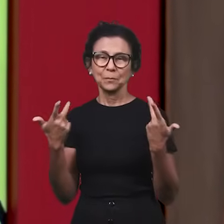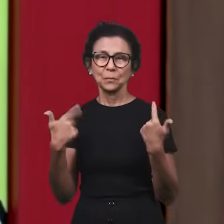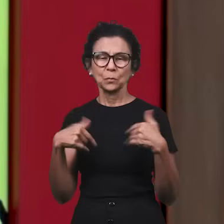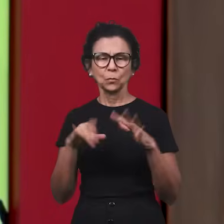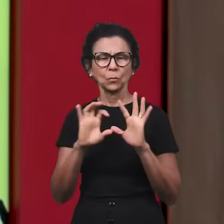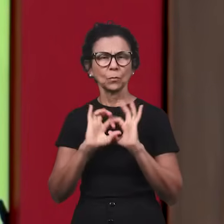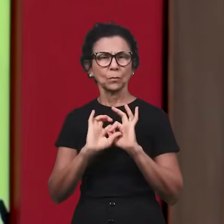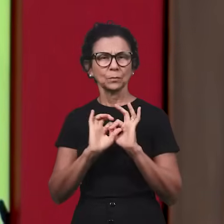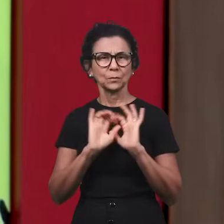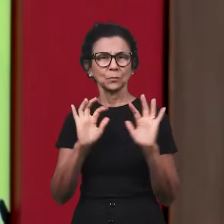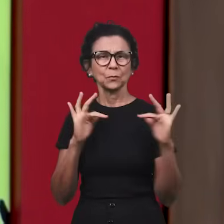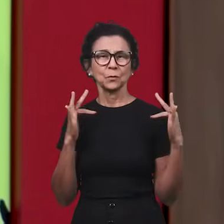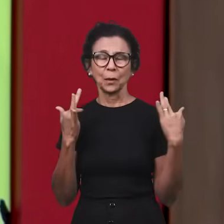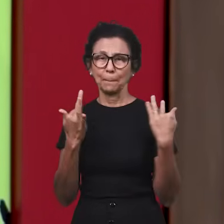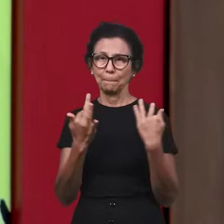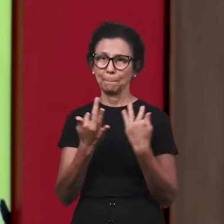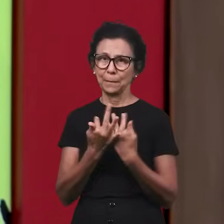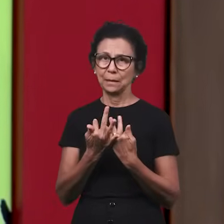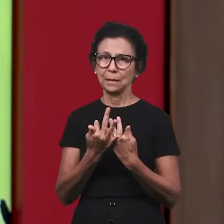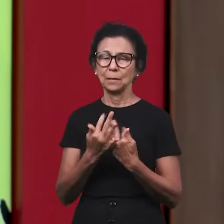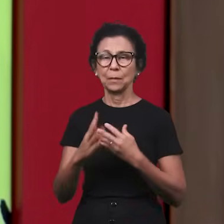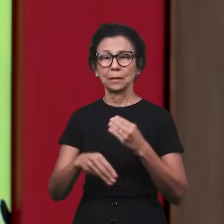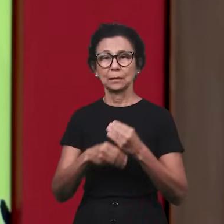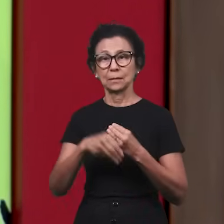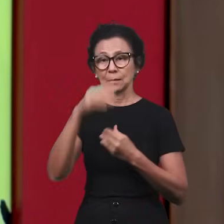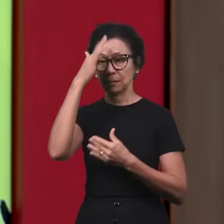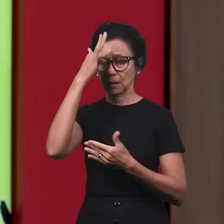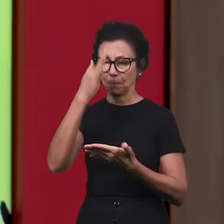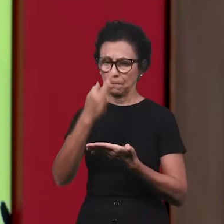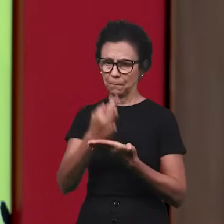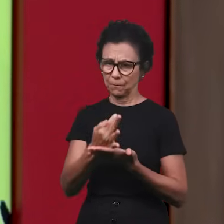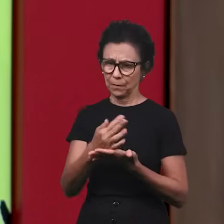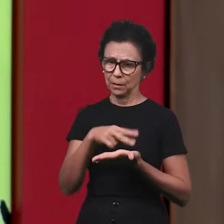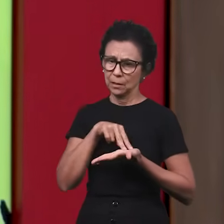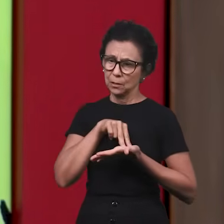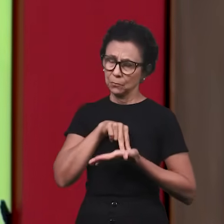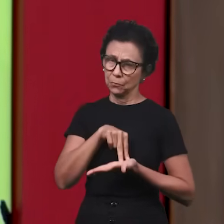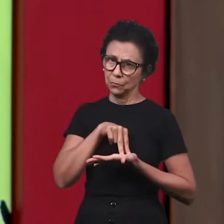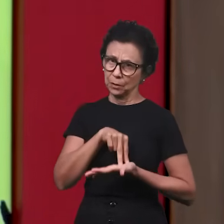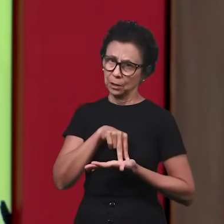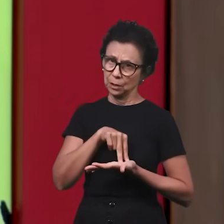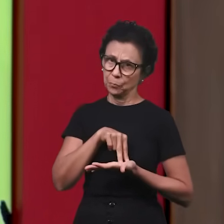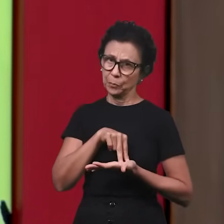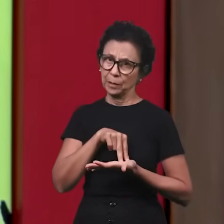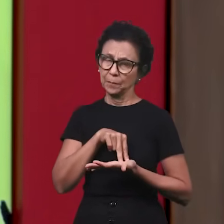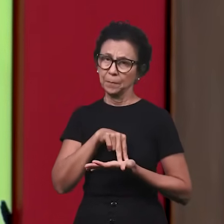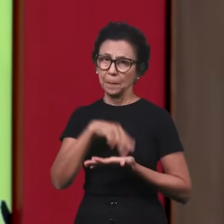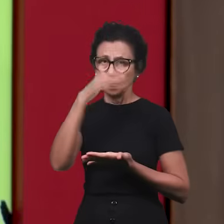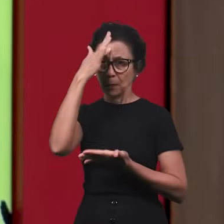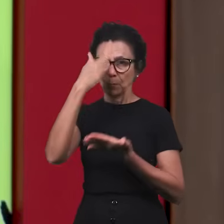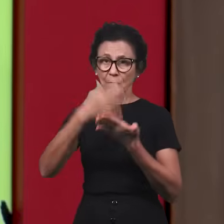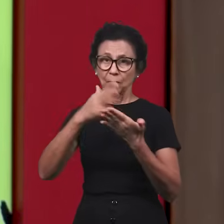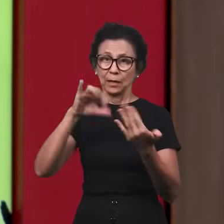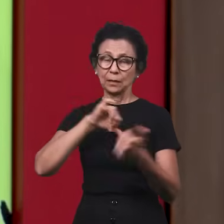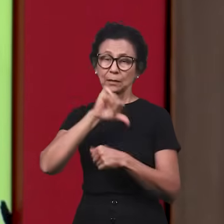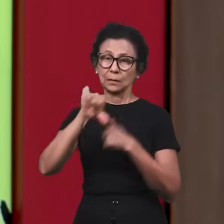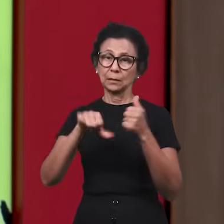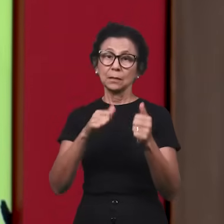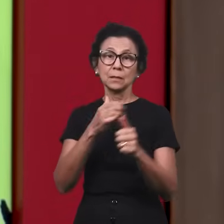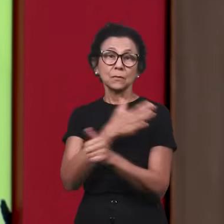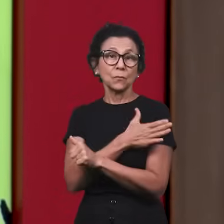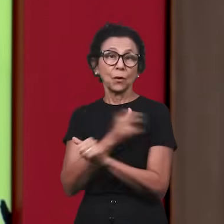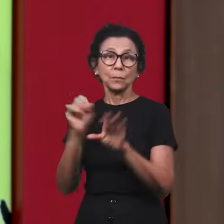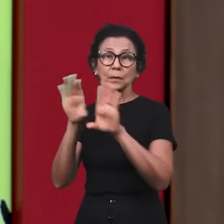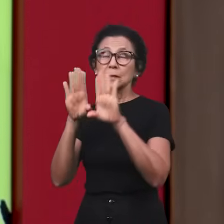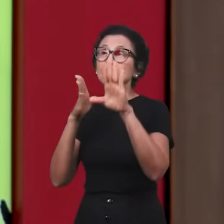comunhão da nossa casa, para sustentar a nossa fé, fé que molda a nossa vida e nos dá acesso à eternidade,